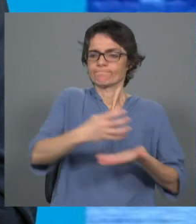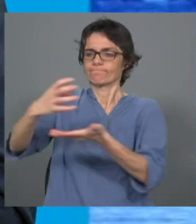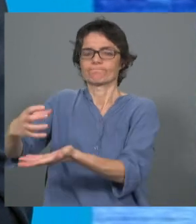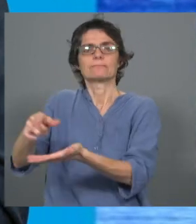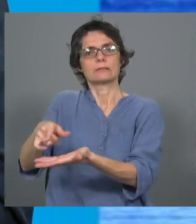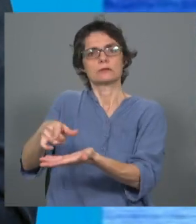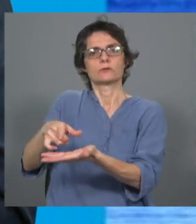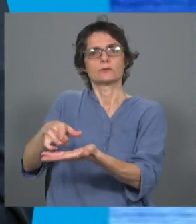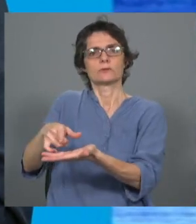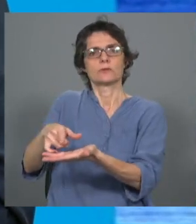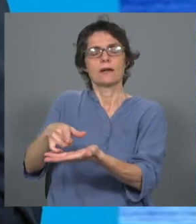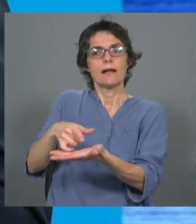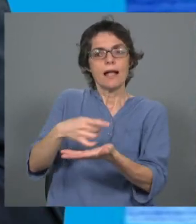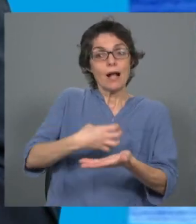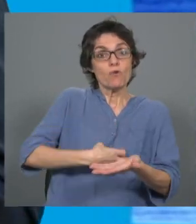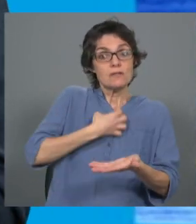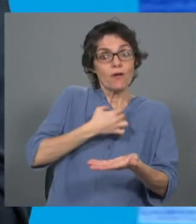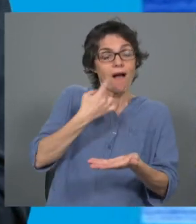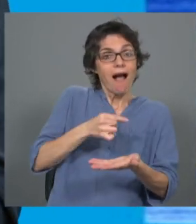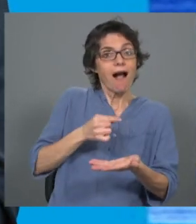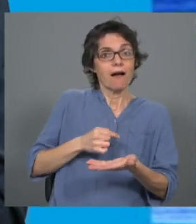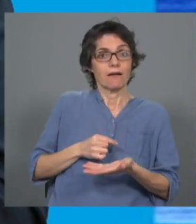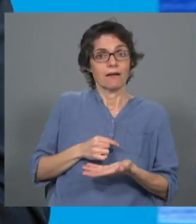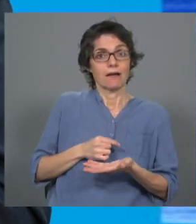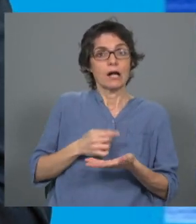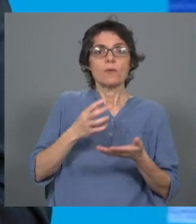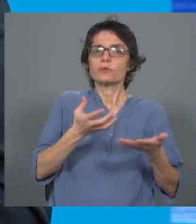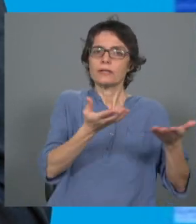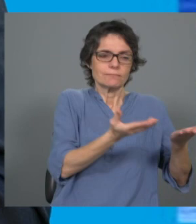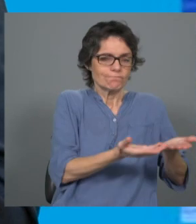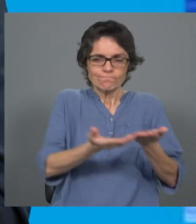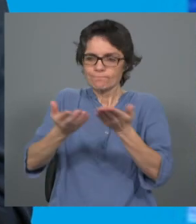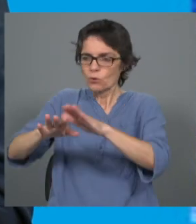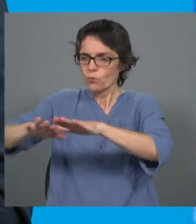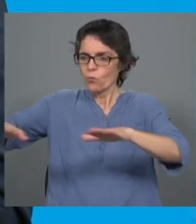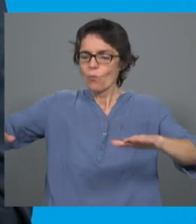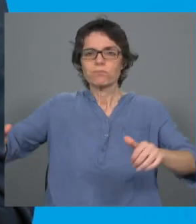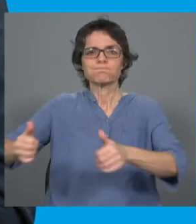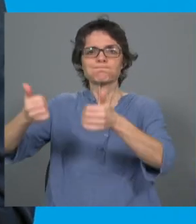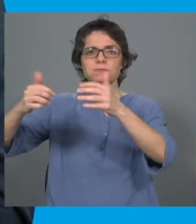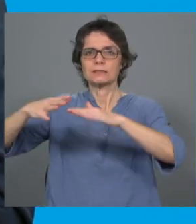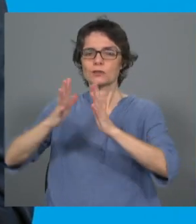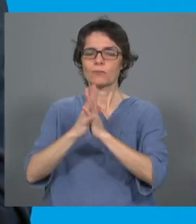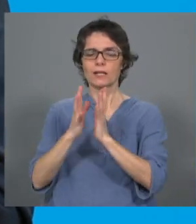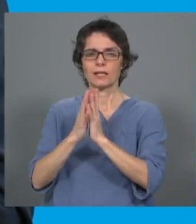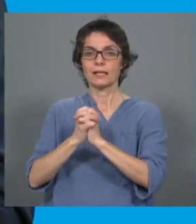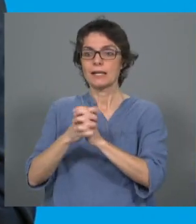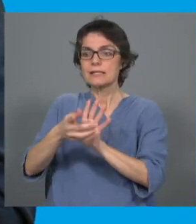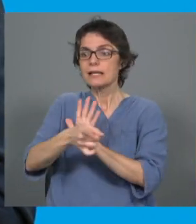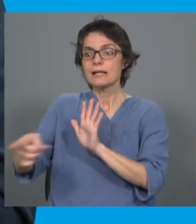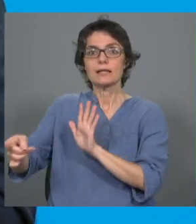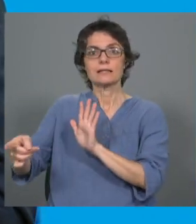hóstias, é sinal de toda a Assembleia que oferece e coloca sobre o altar todos os dons da